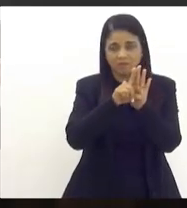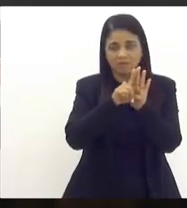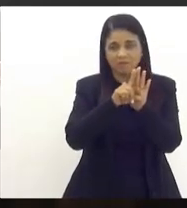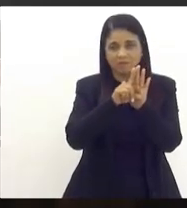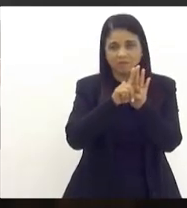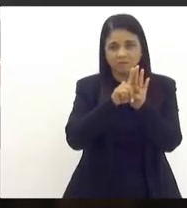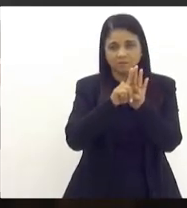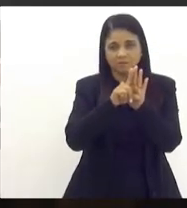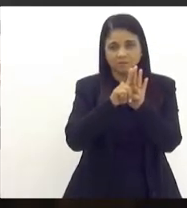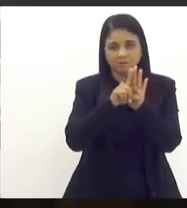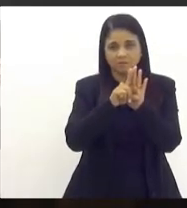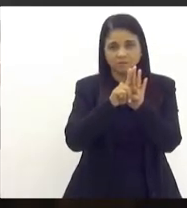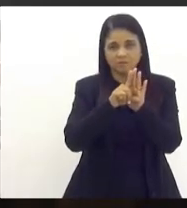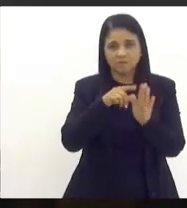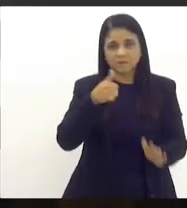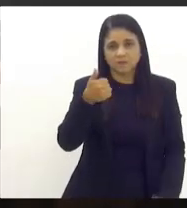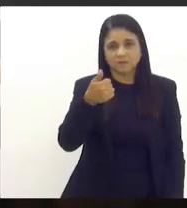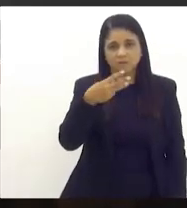1350/123